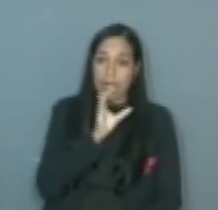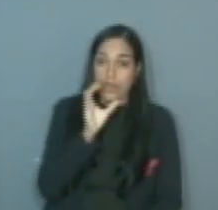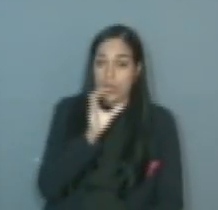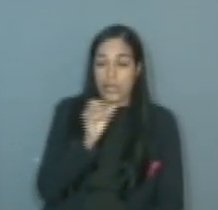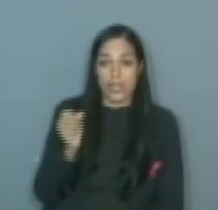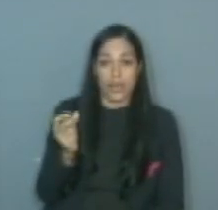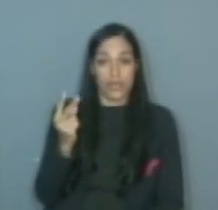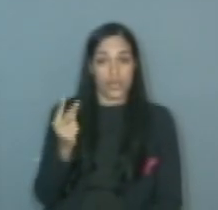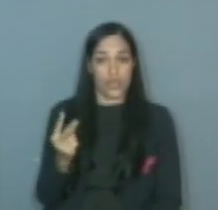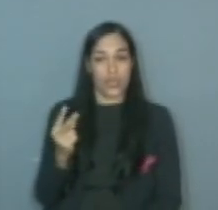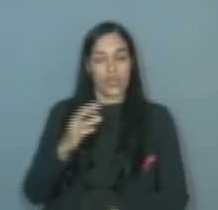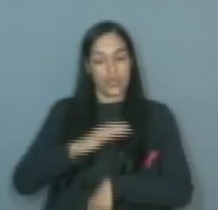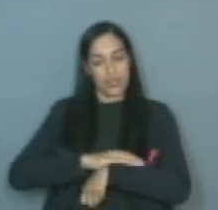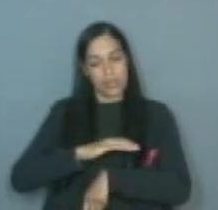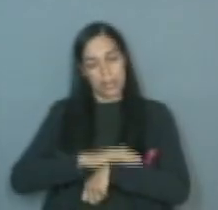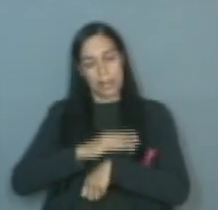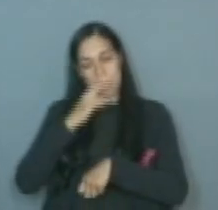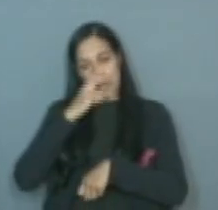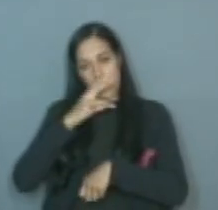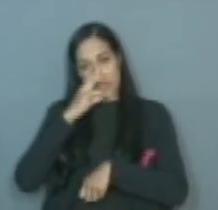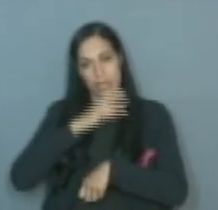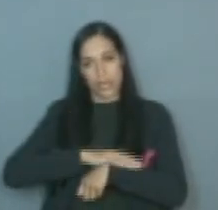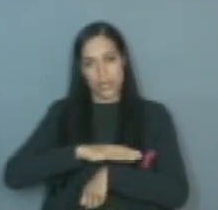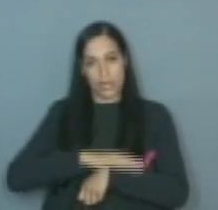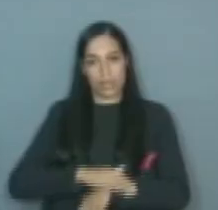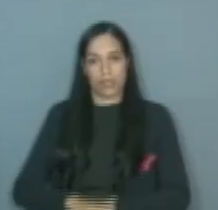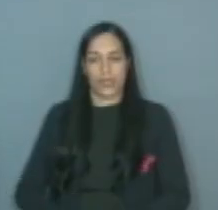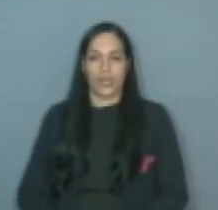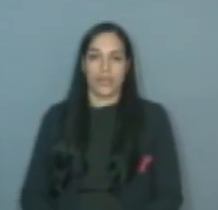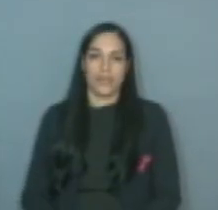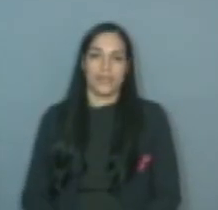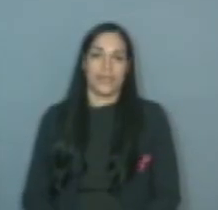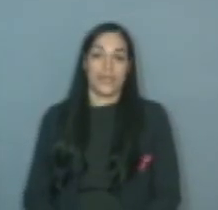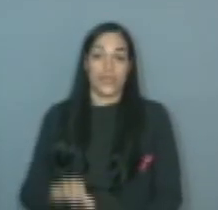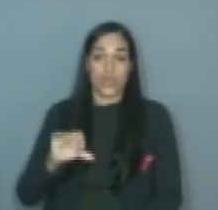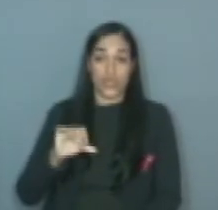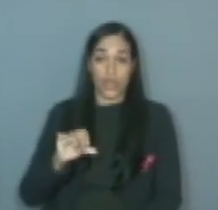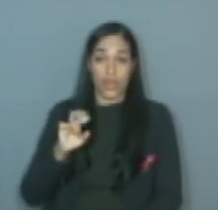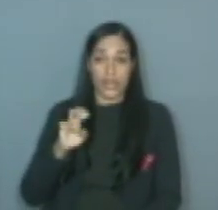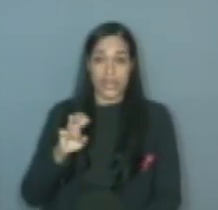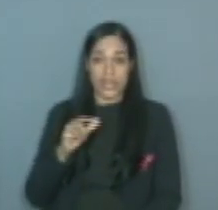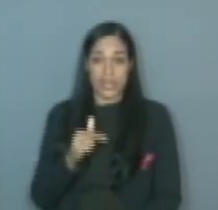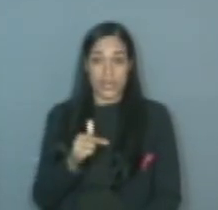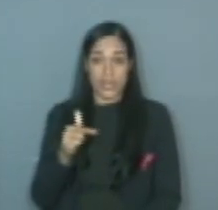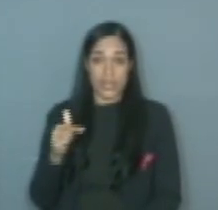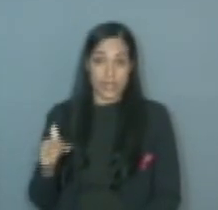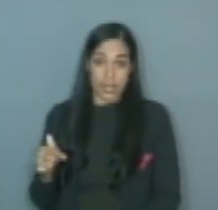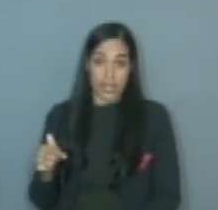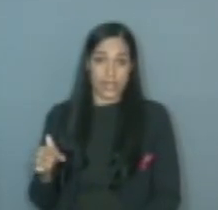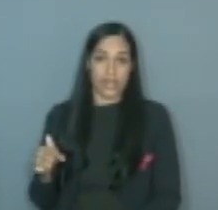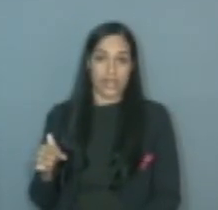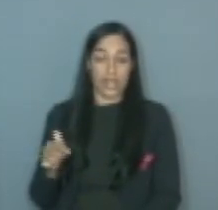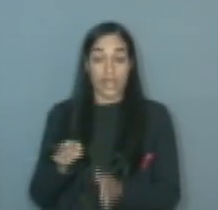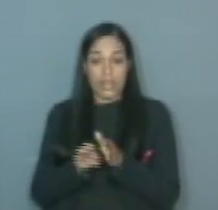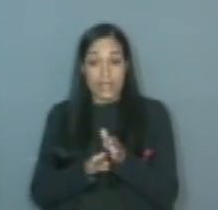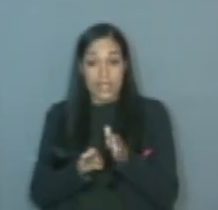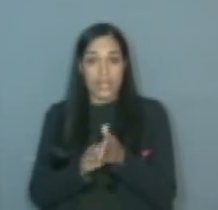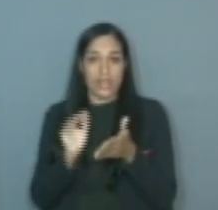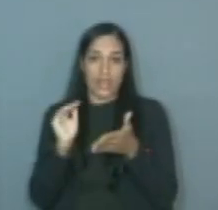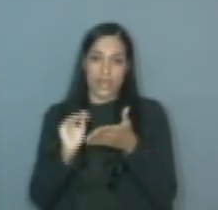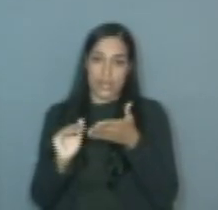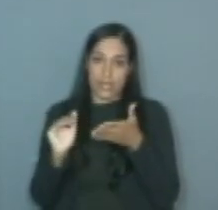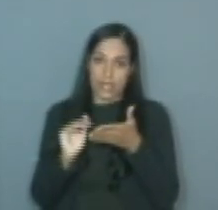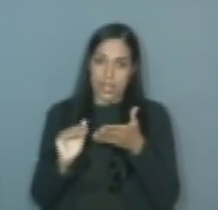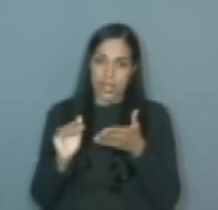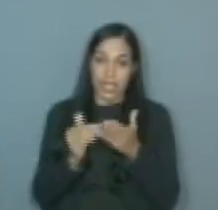dois dentro de um tempo só. No 9577, a gente dirige uma indicação ao secretário de